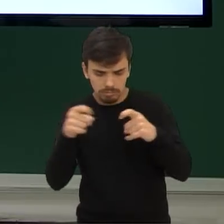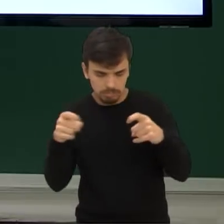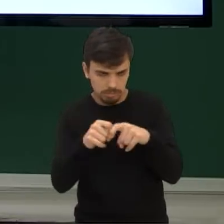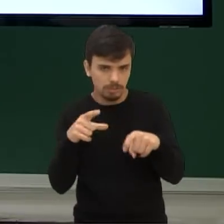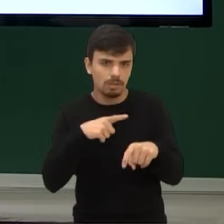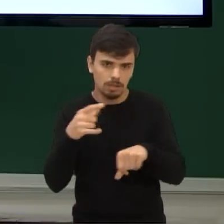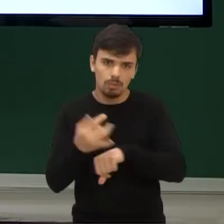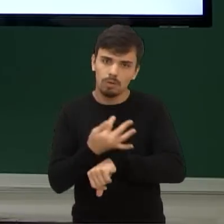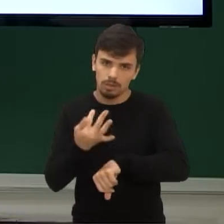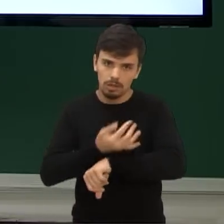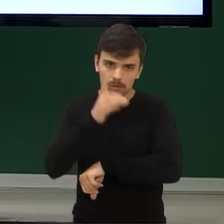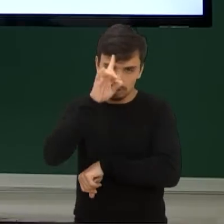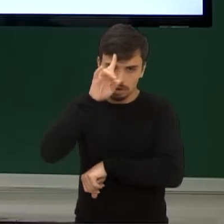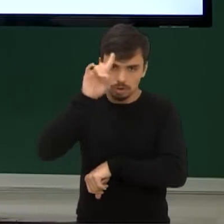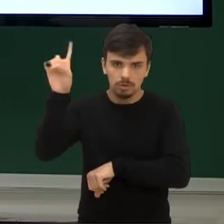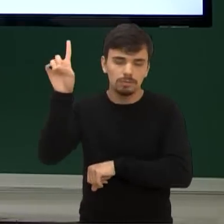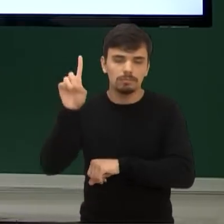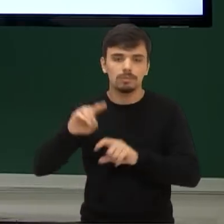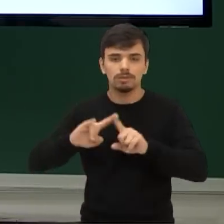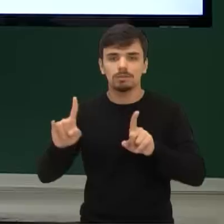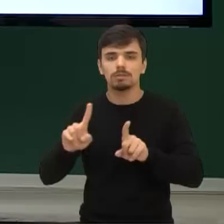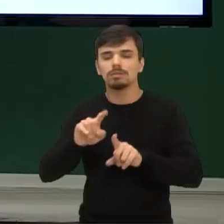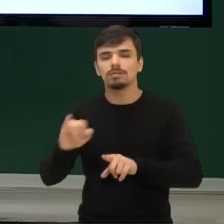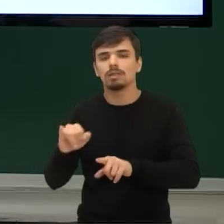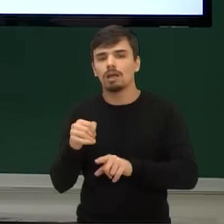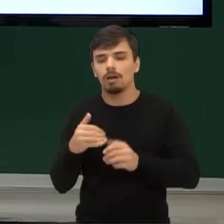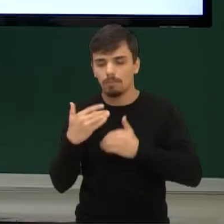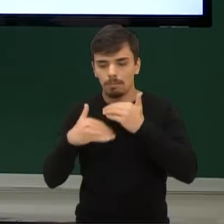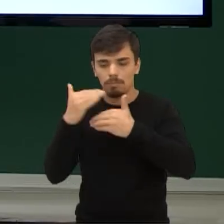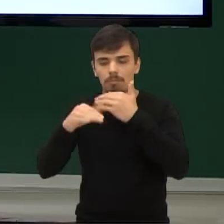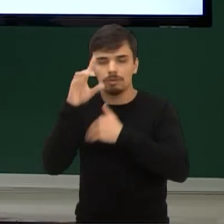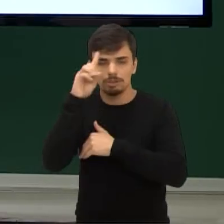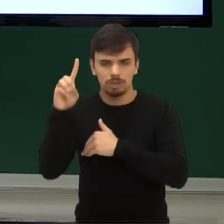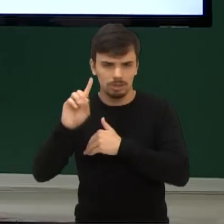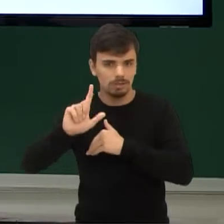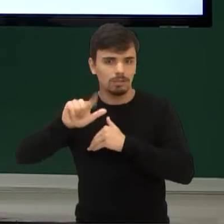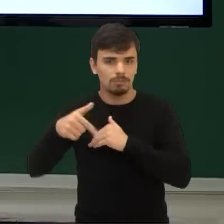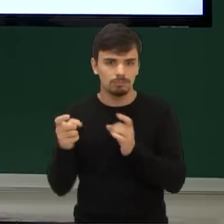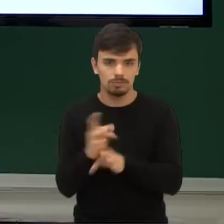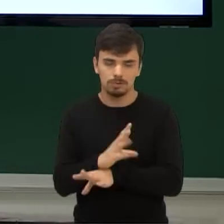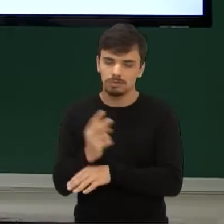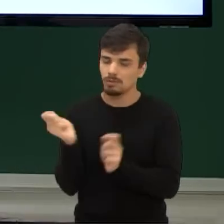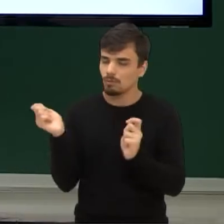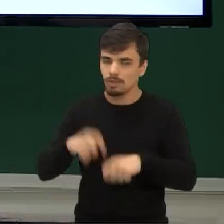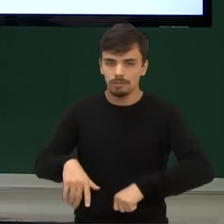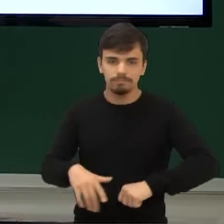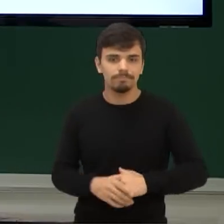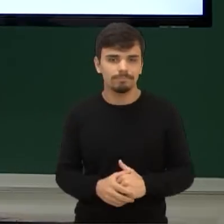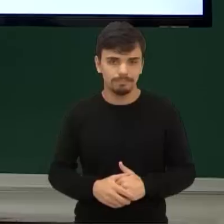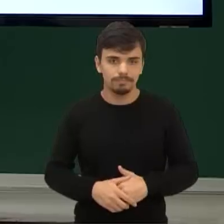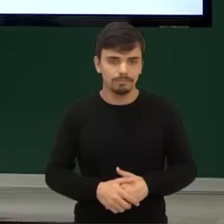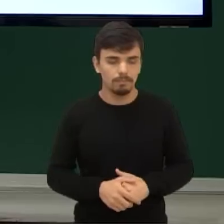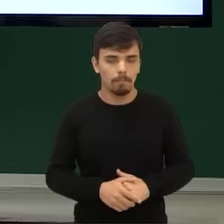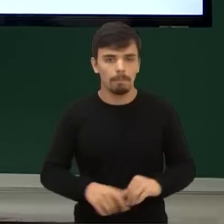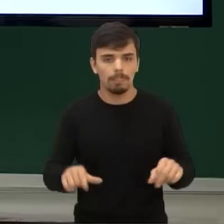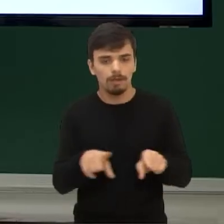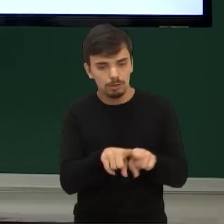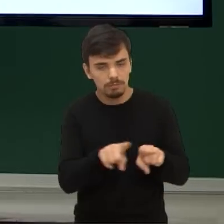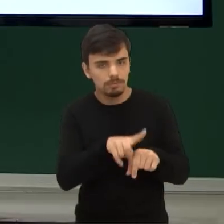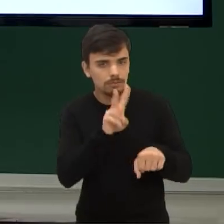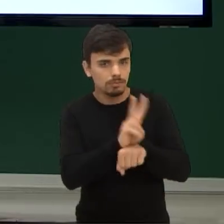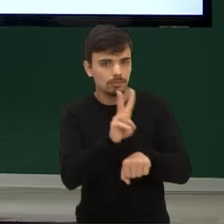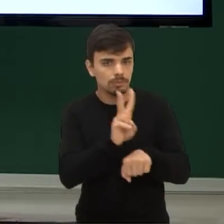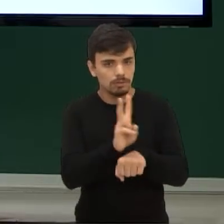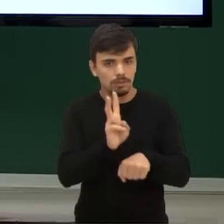de validade. Se passar muito tempo desse prazo, é claro que ela pode, né, não ser eficiente mais. Cuidado na